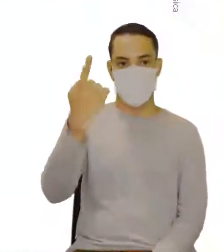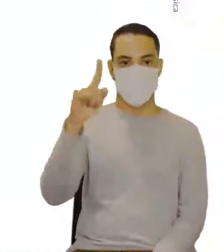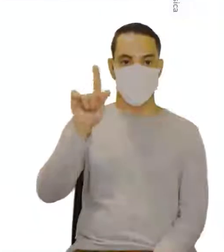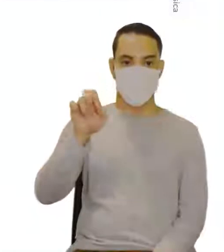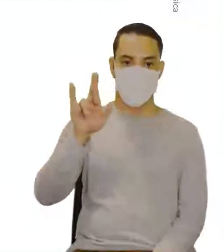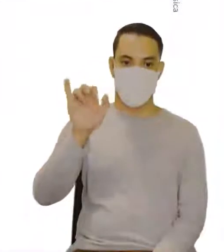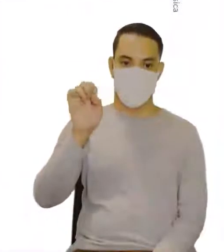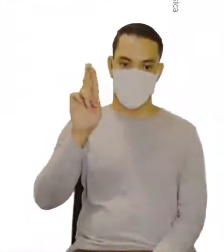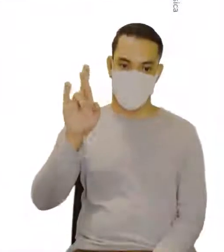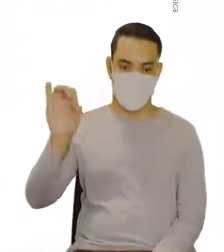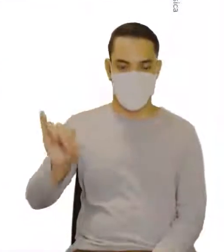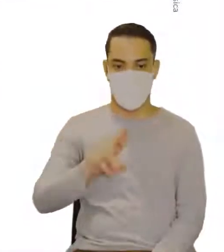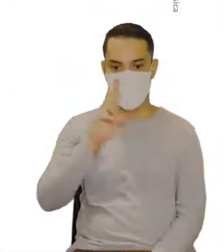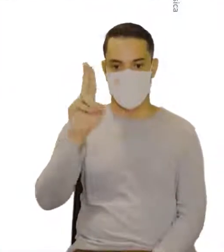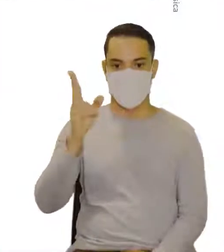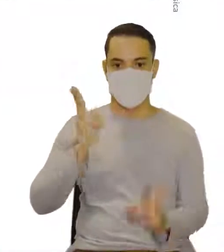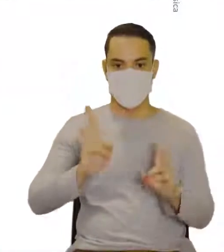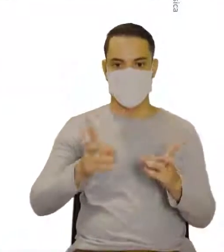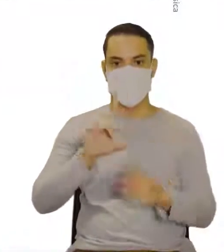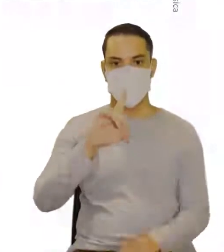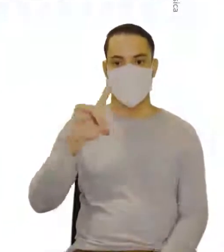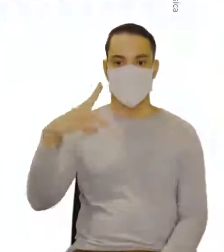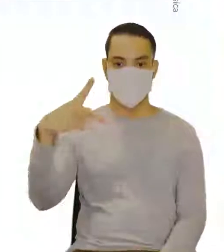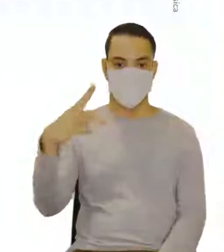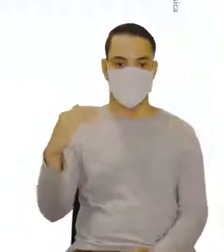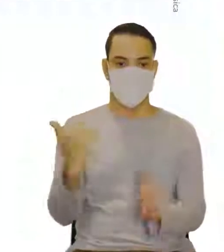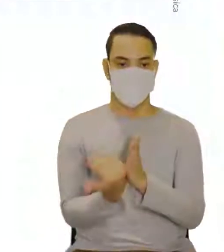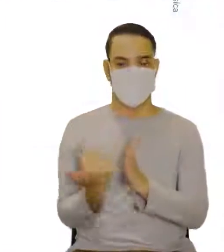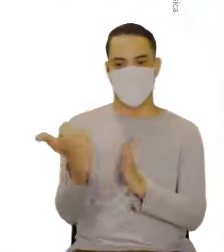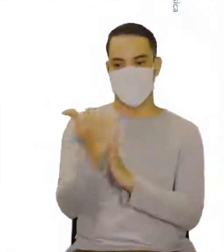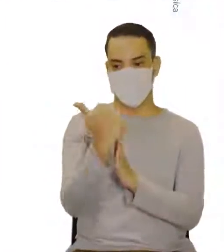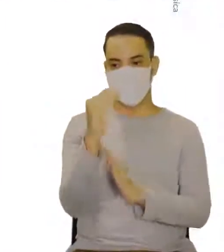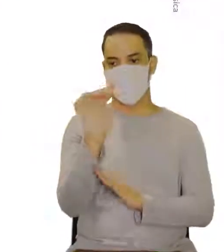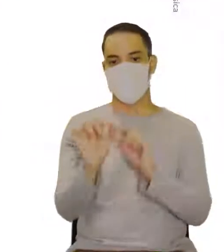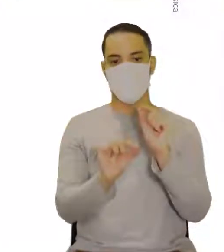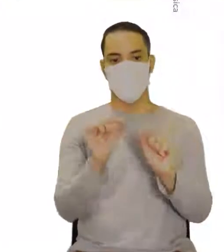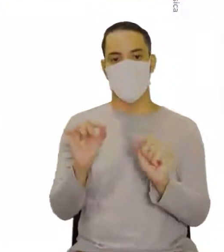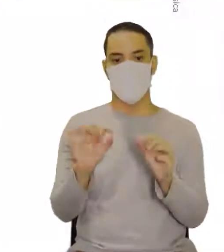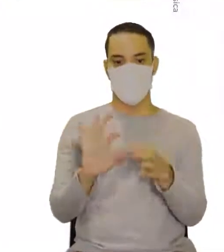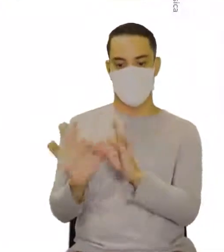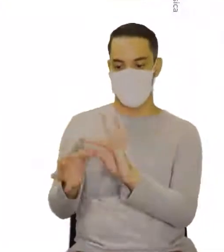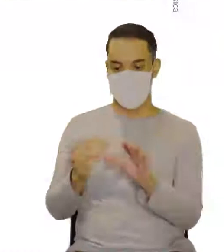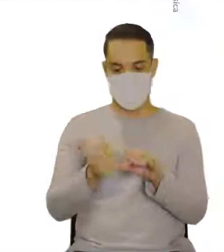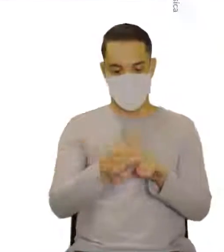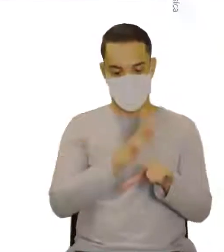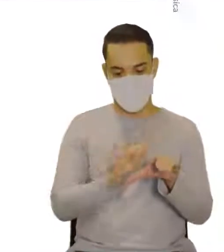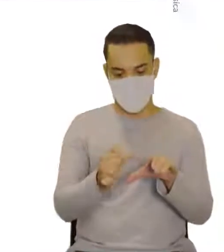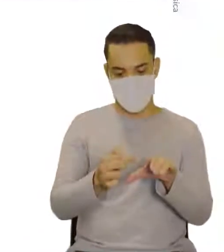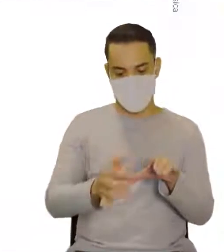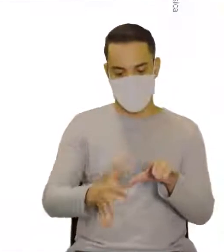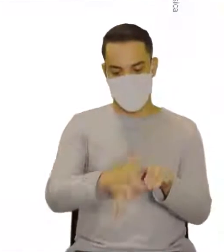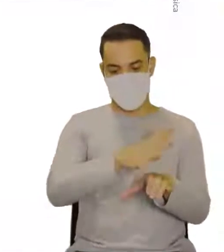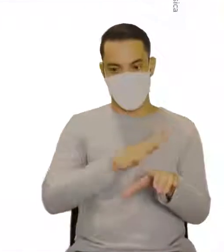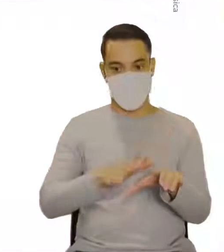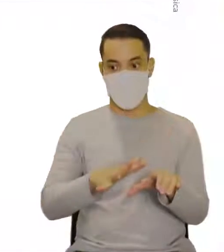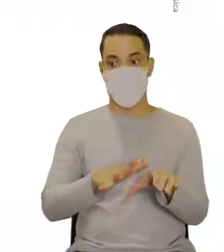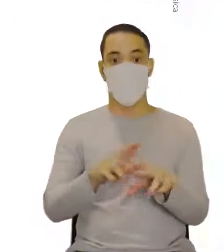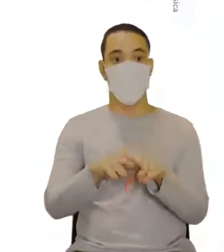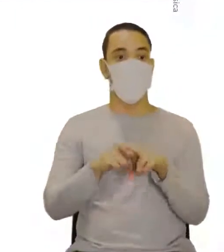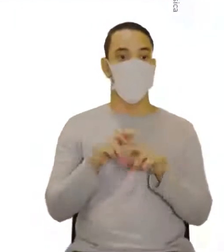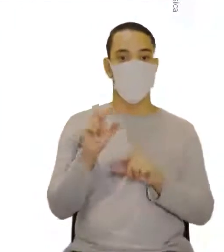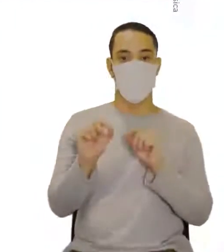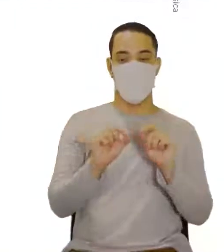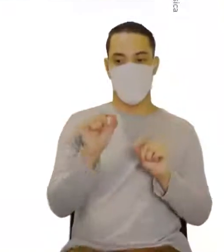gerador, ou mantendo a DDP, aumentarmos aí a corrente do circuito, ok? Então, quando a